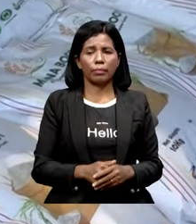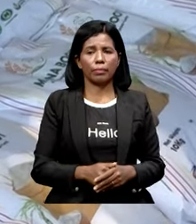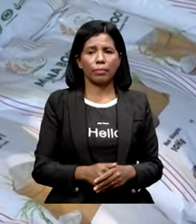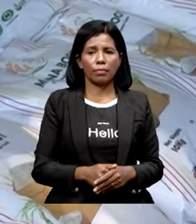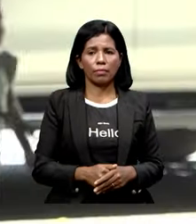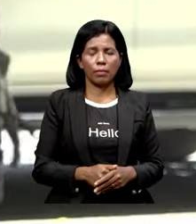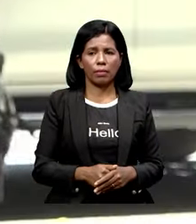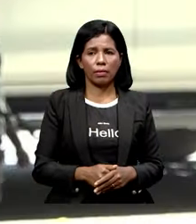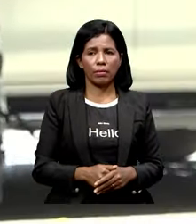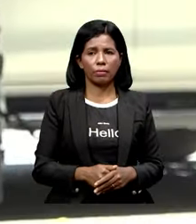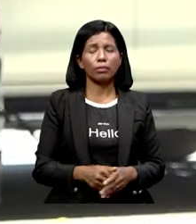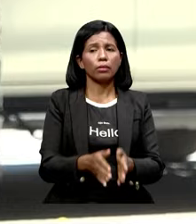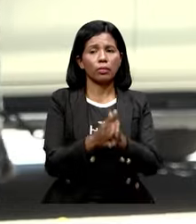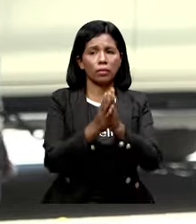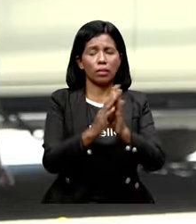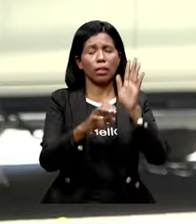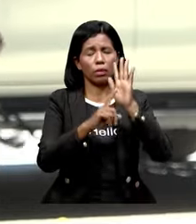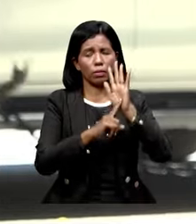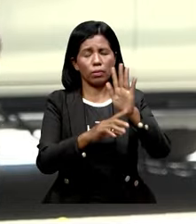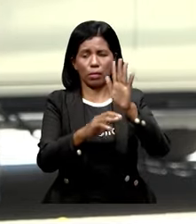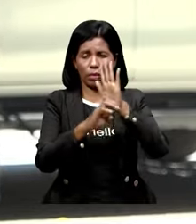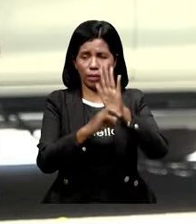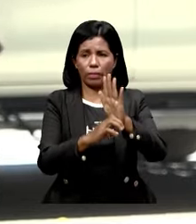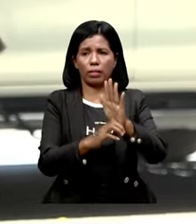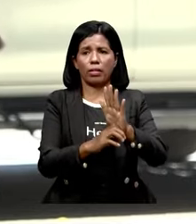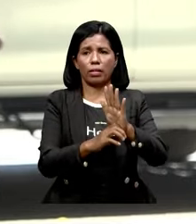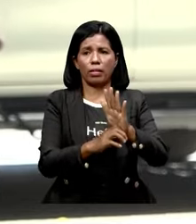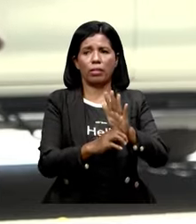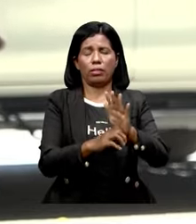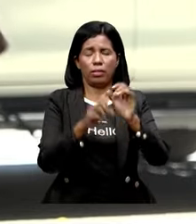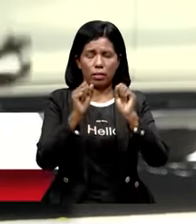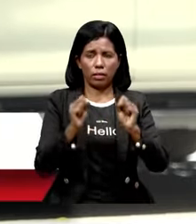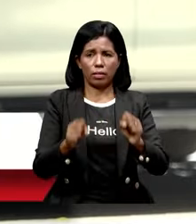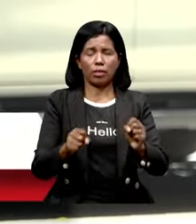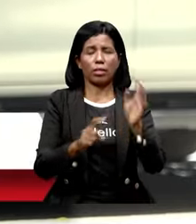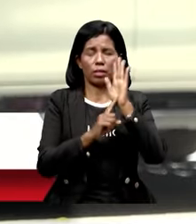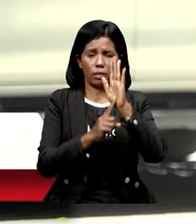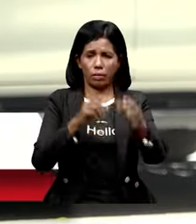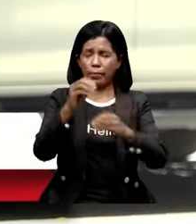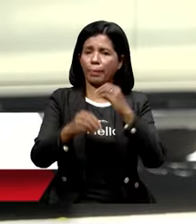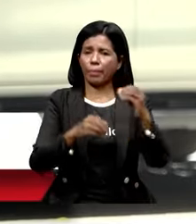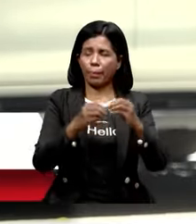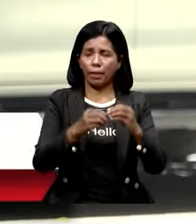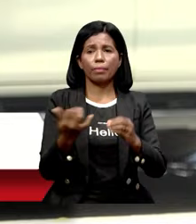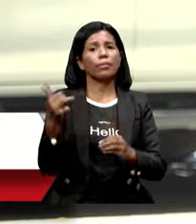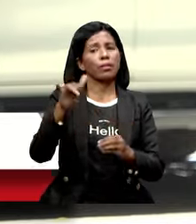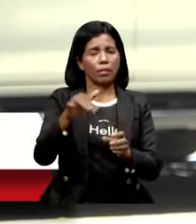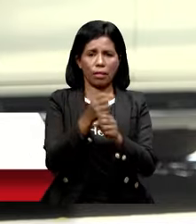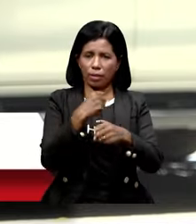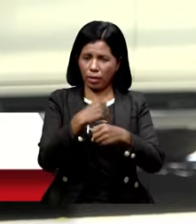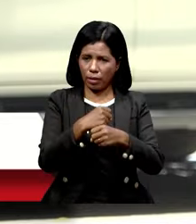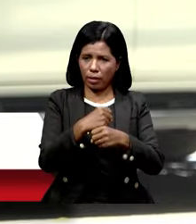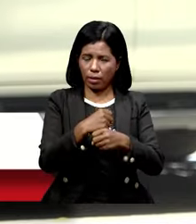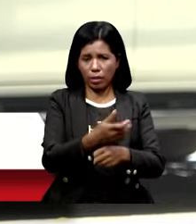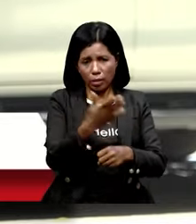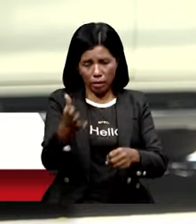Margoso, exemplo de Nené, hoje é tudo que é de Sira Halo e me tem